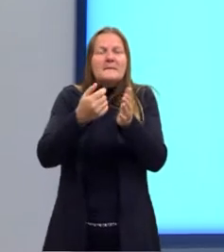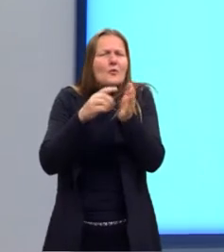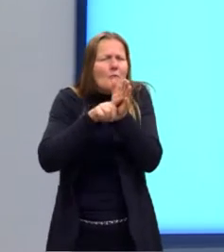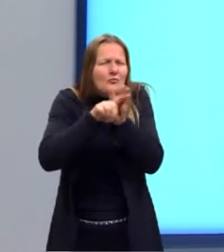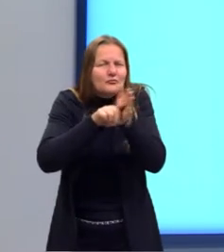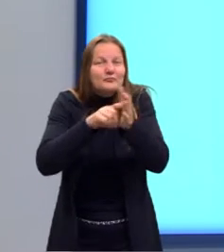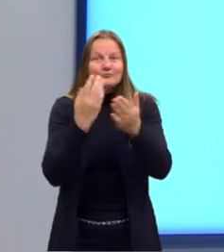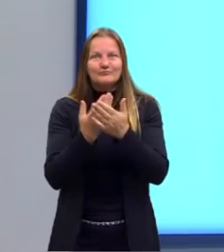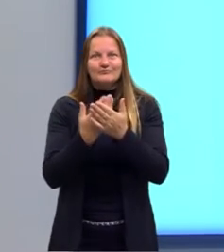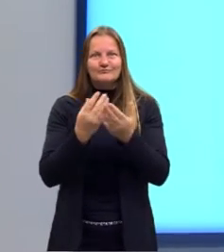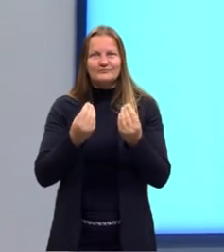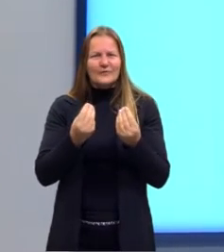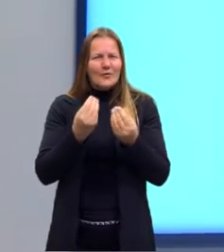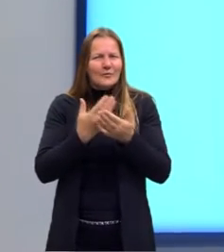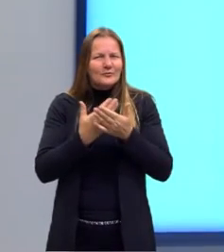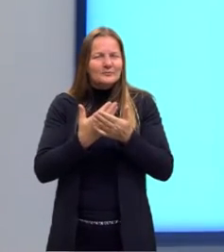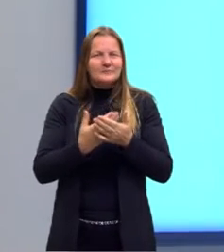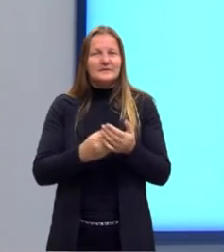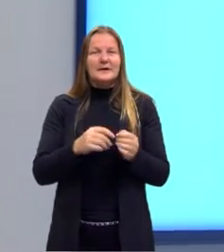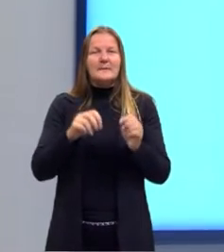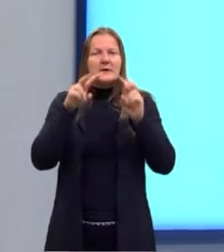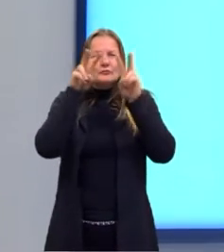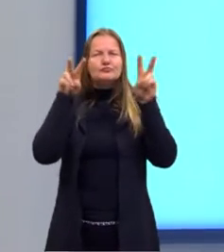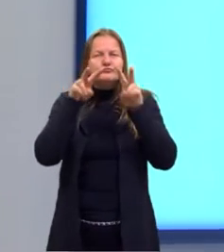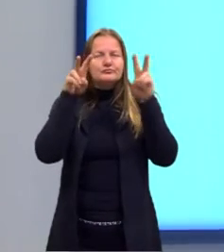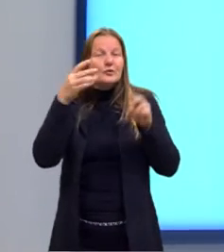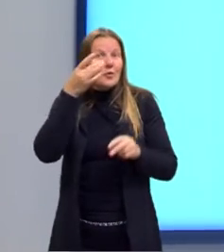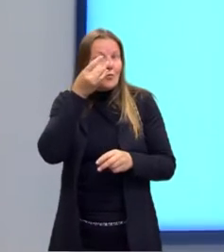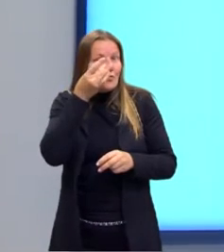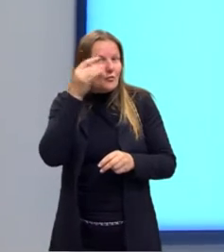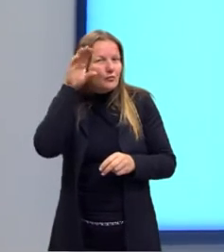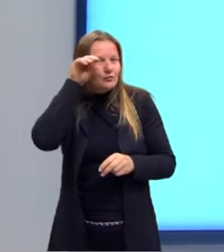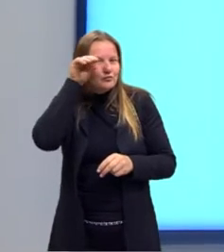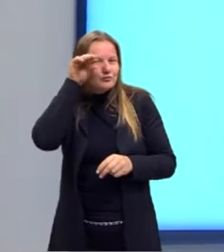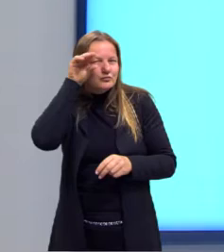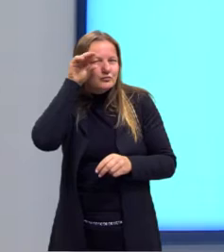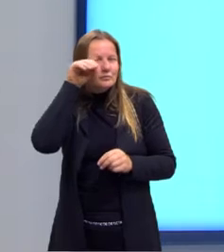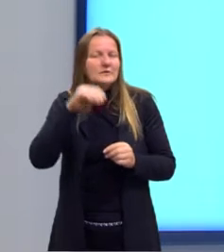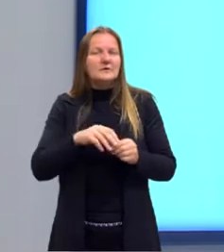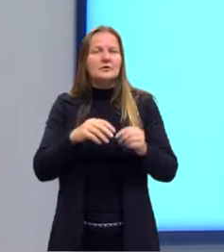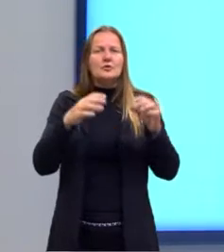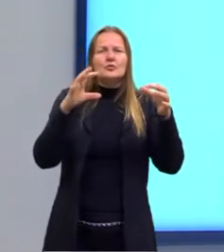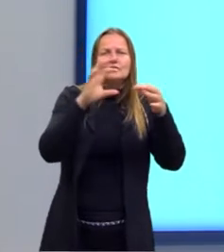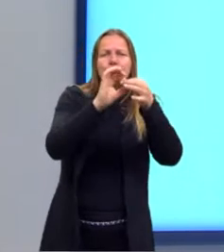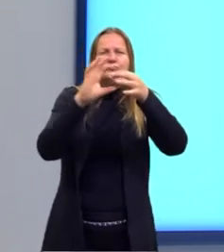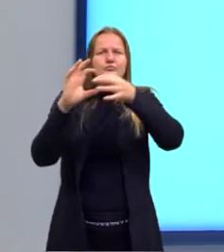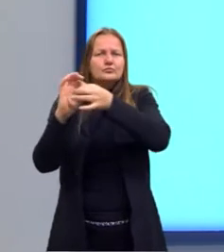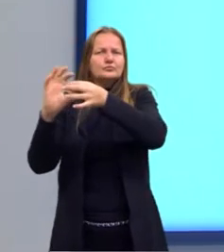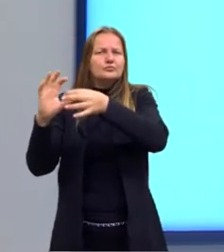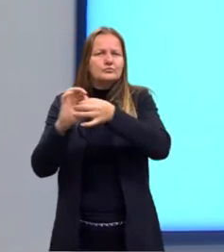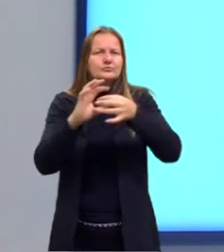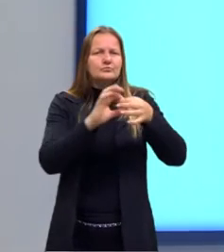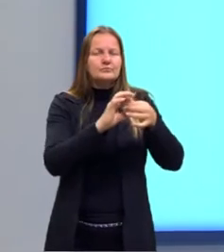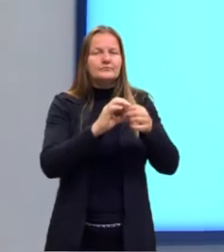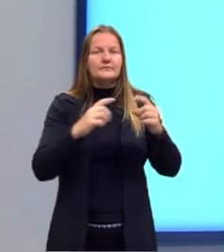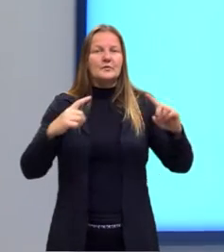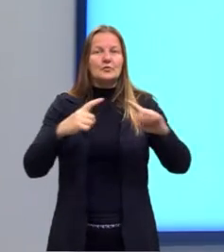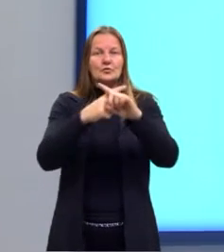que eu faço eu vou observar o heredograma todo todos os casais todos os cruzamentos